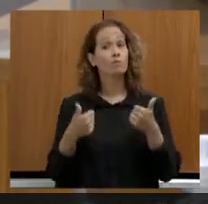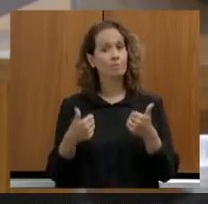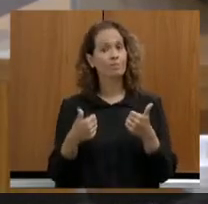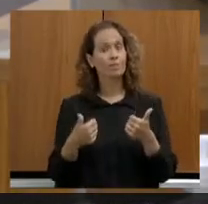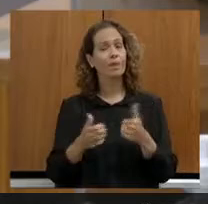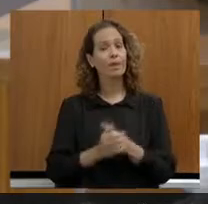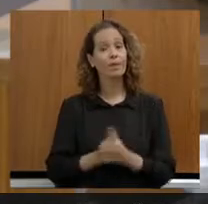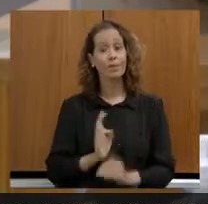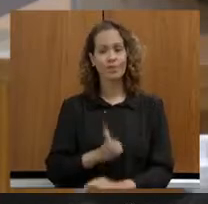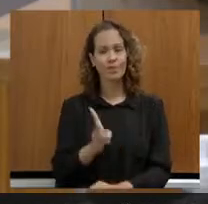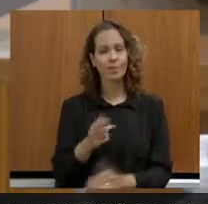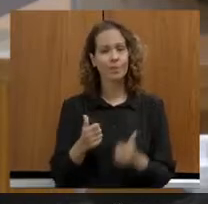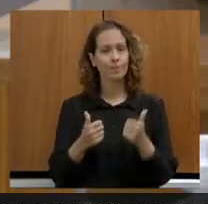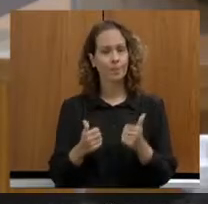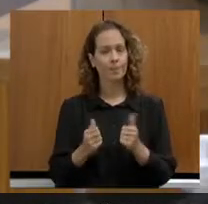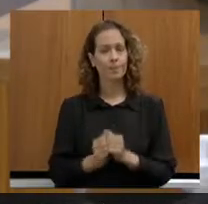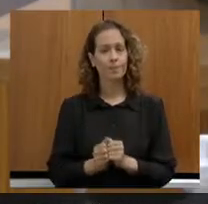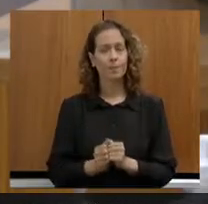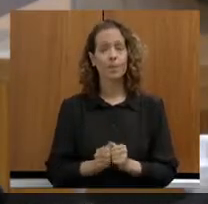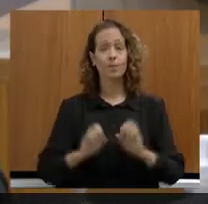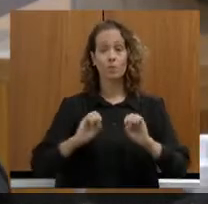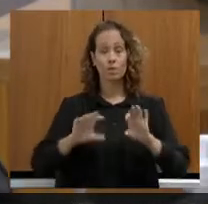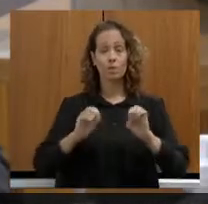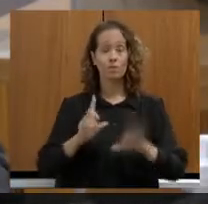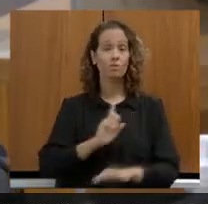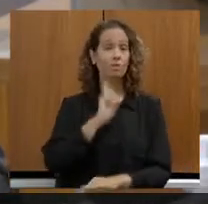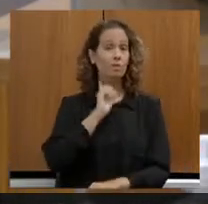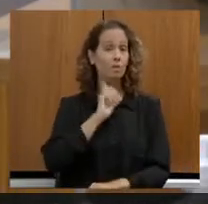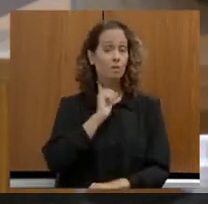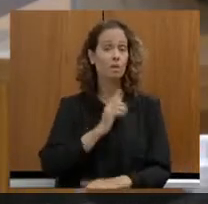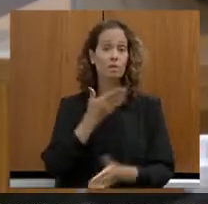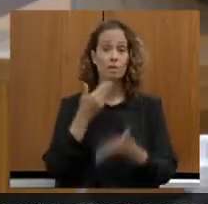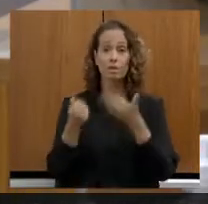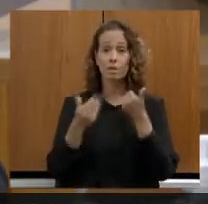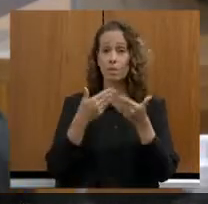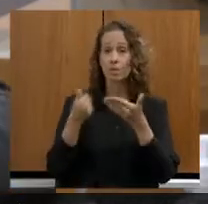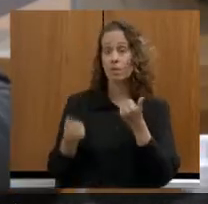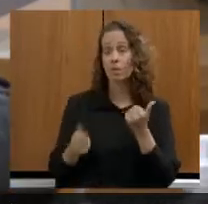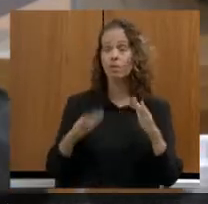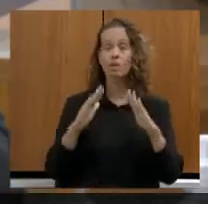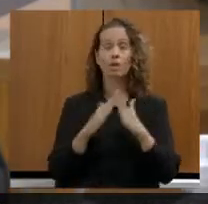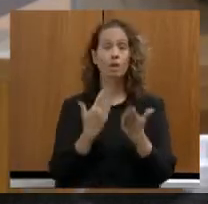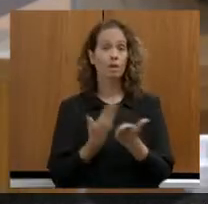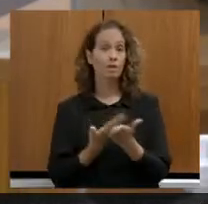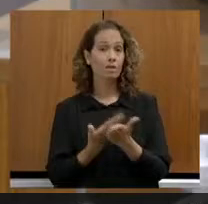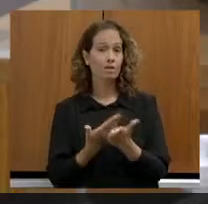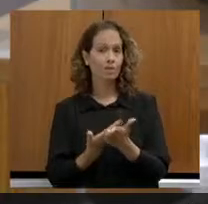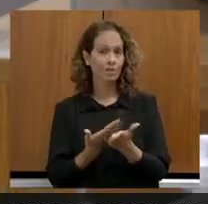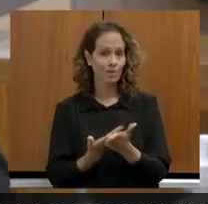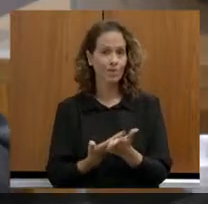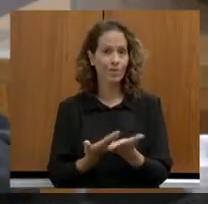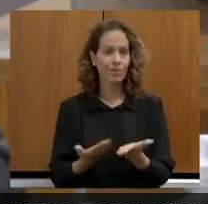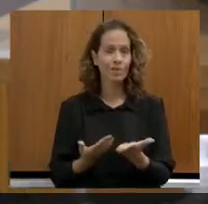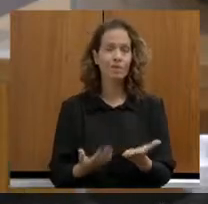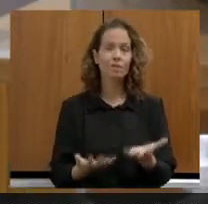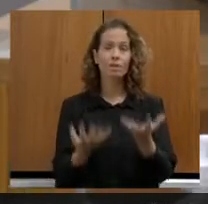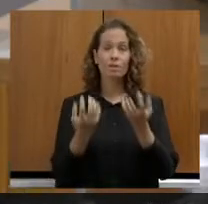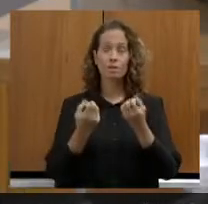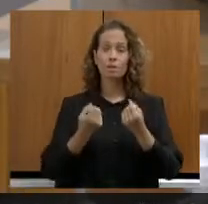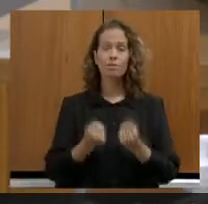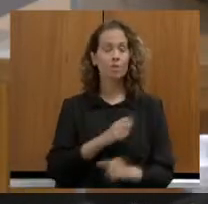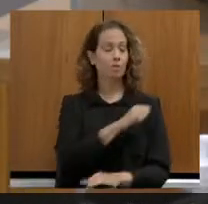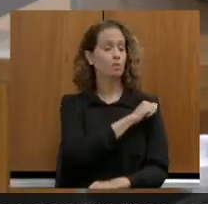e tá funcionando a educação de Minas Gerais está melhorando as escolas estão recebendo um número